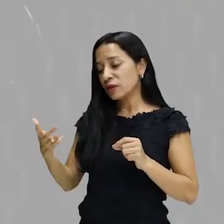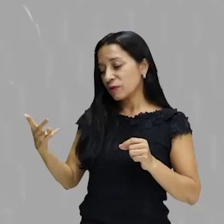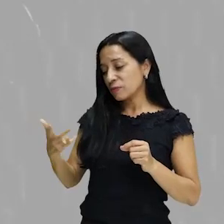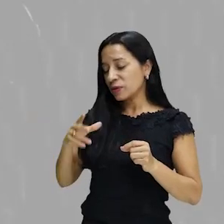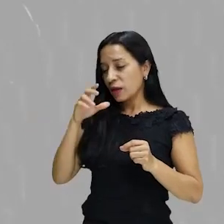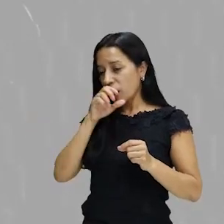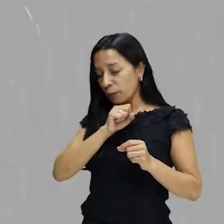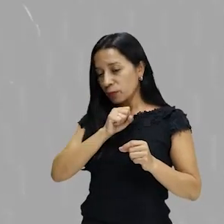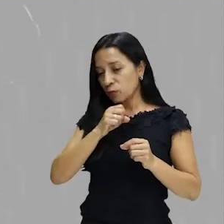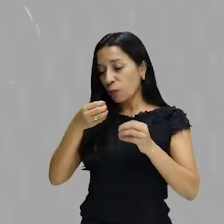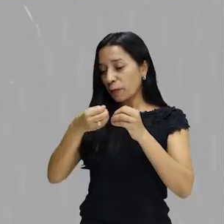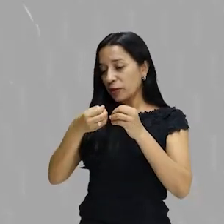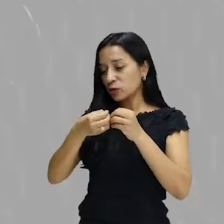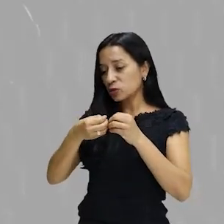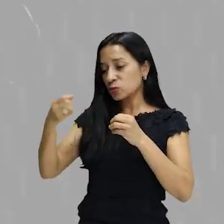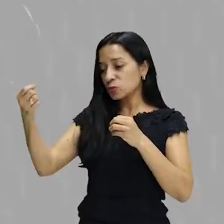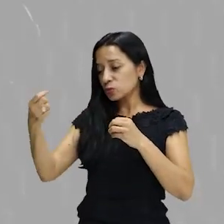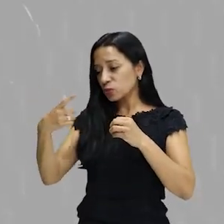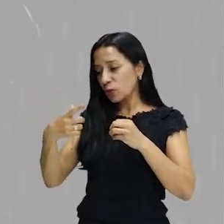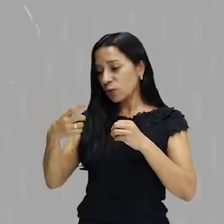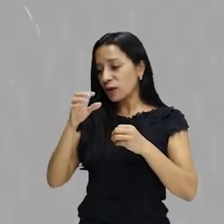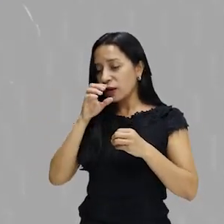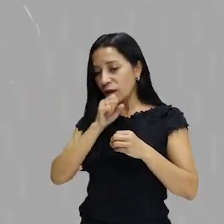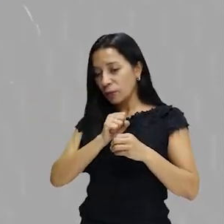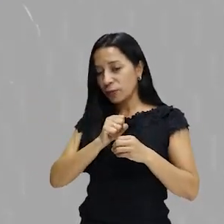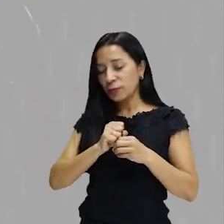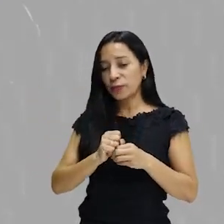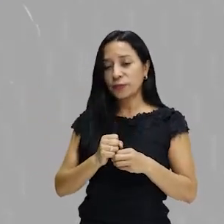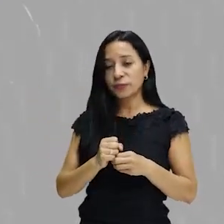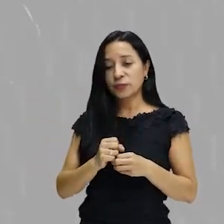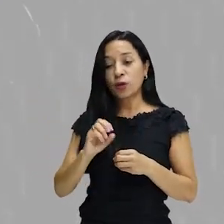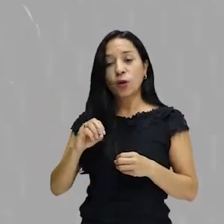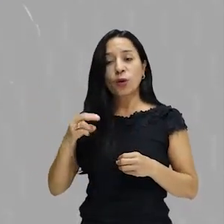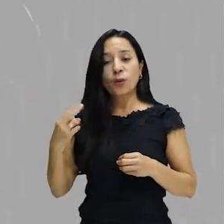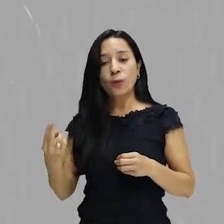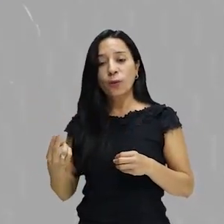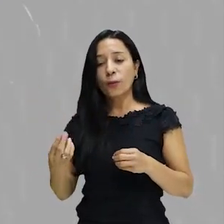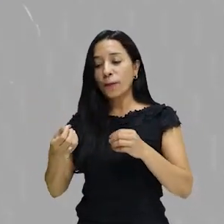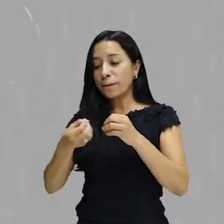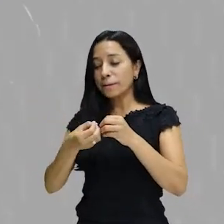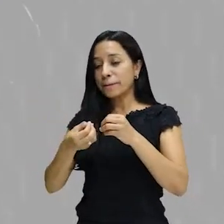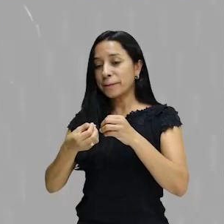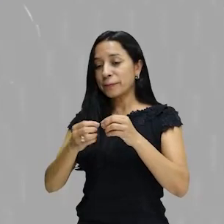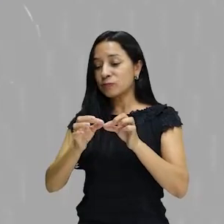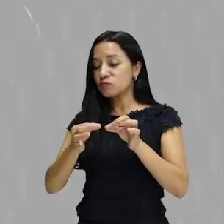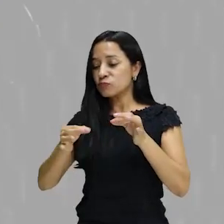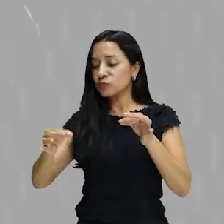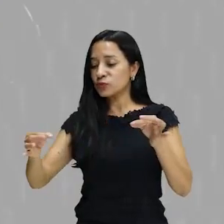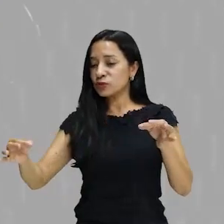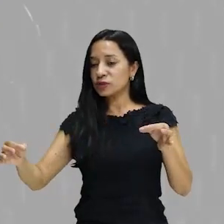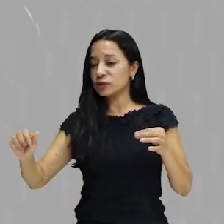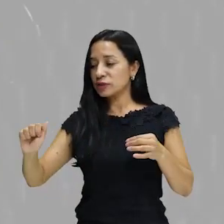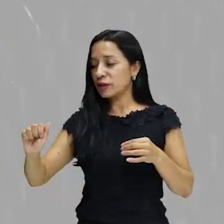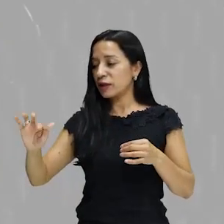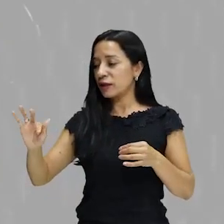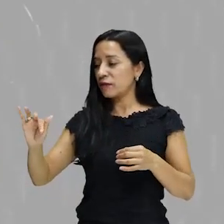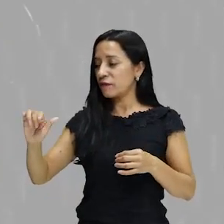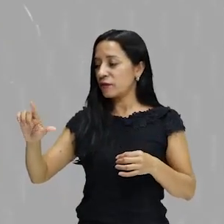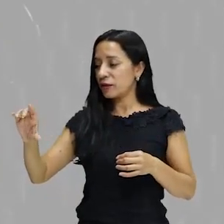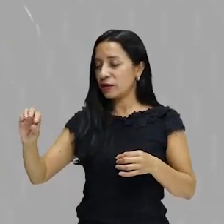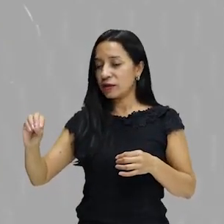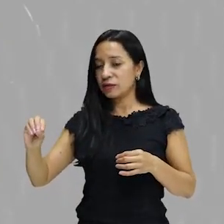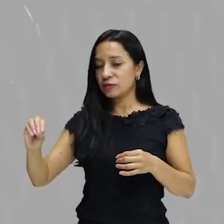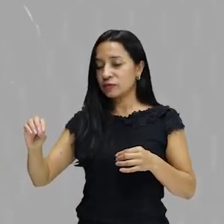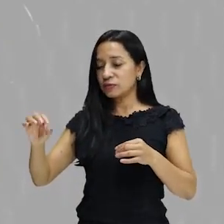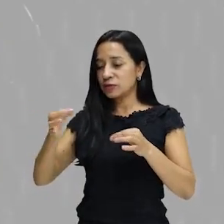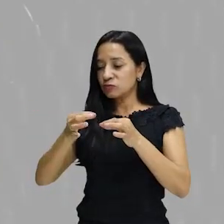maior. E quando ele está mais distante, está ali próximo ao afélio, percebam que a distância em que ele vai percorrer com o mesmo